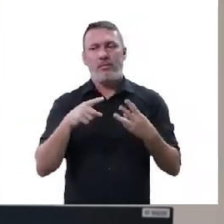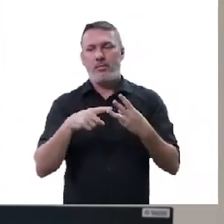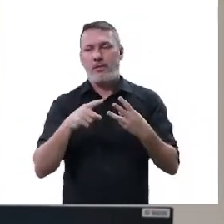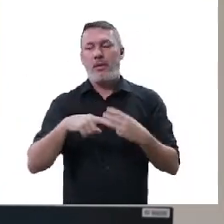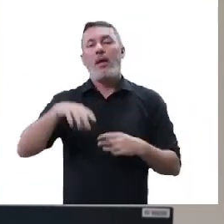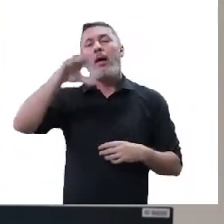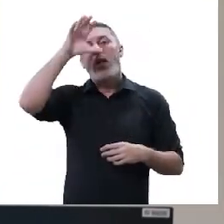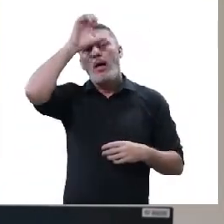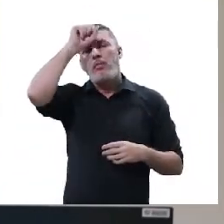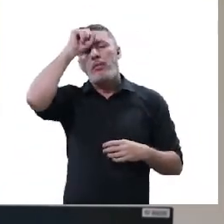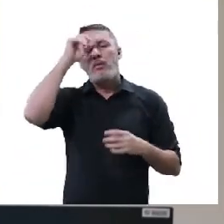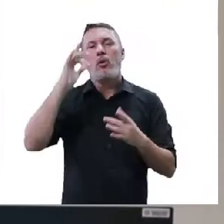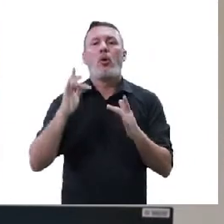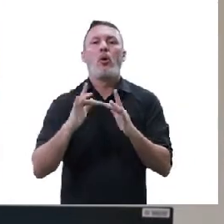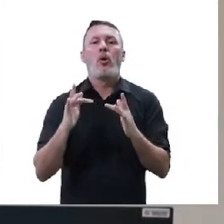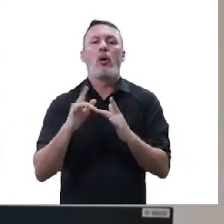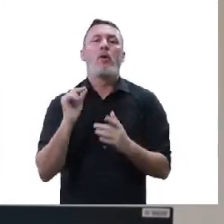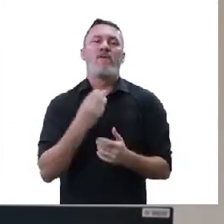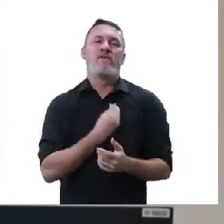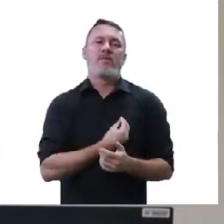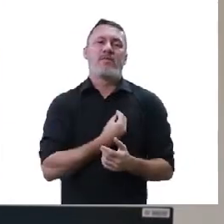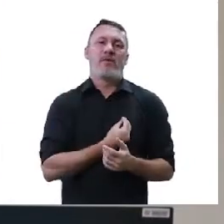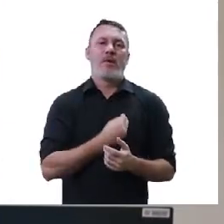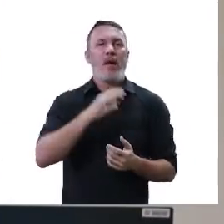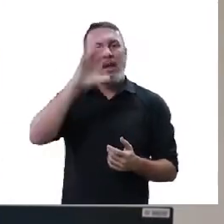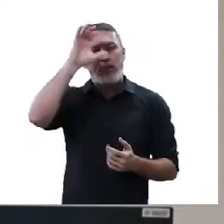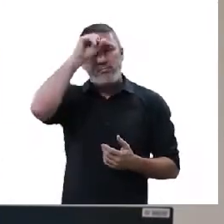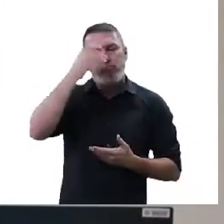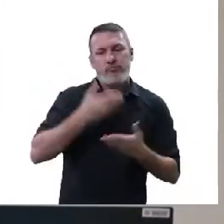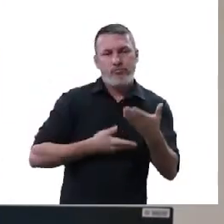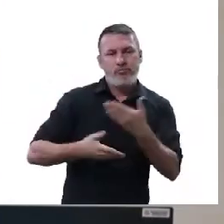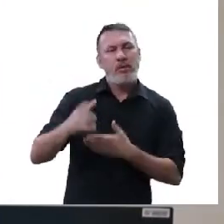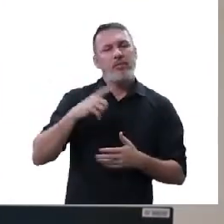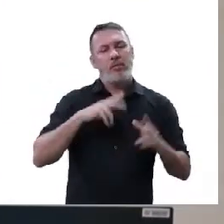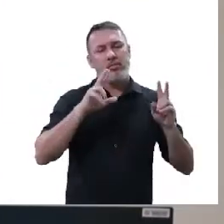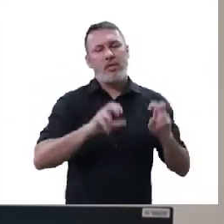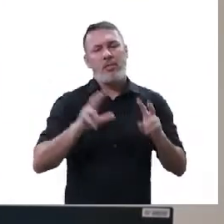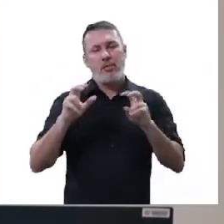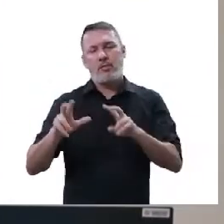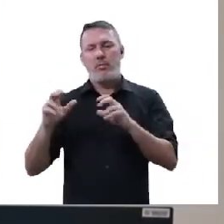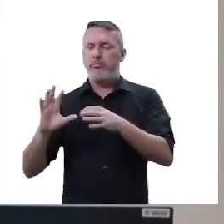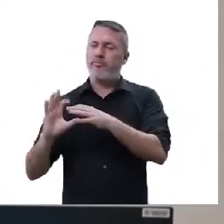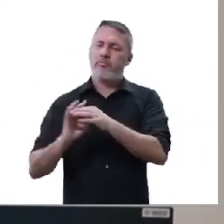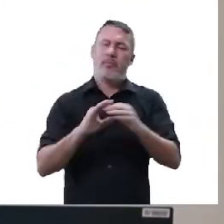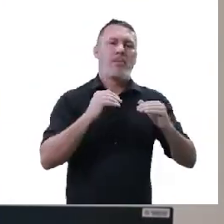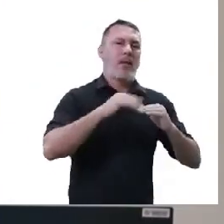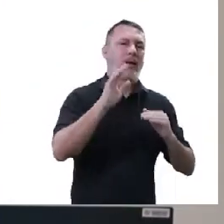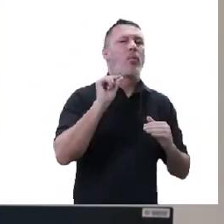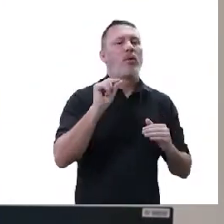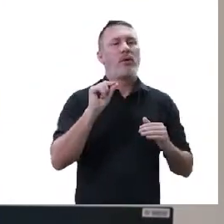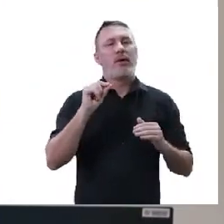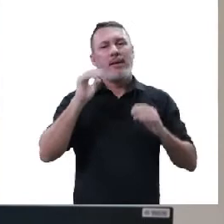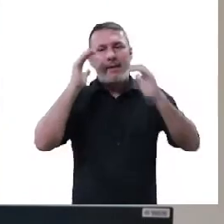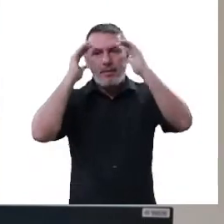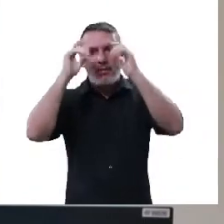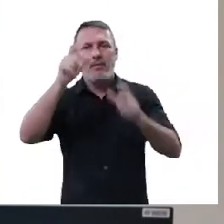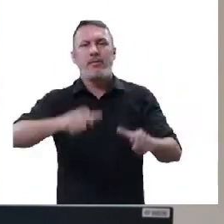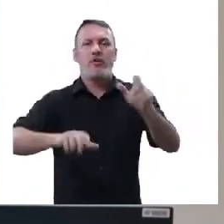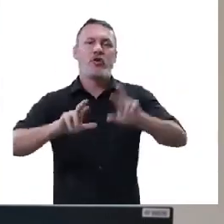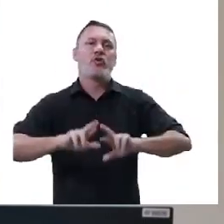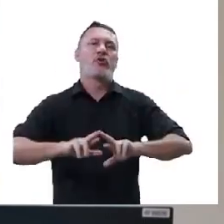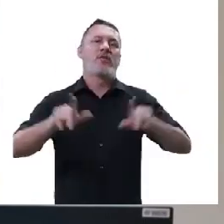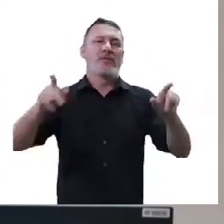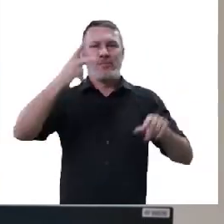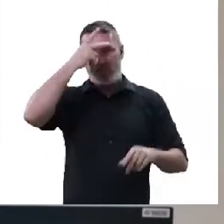Aprender a conviver. Aprender a conviver encaixa com vários temas. Nesse caso também. Aprender a conviver com a